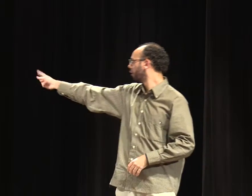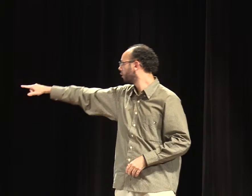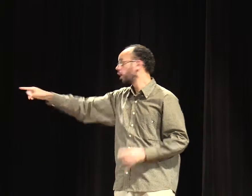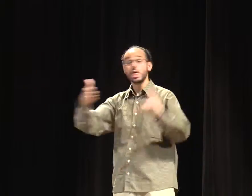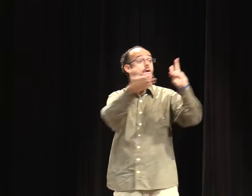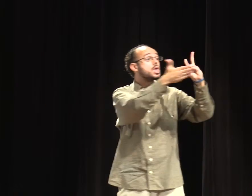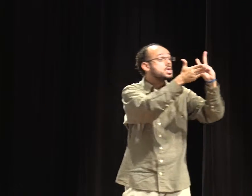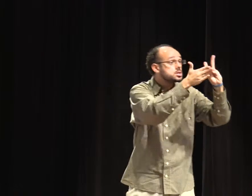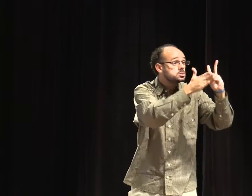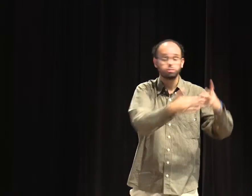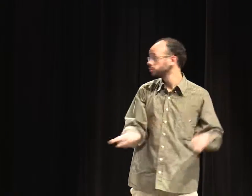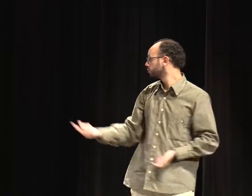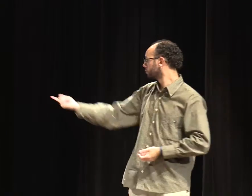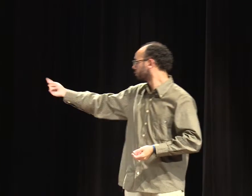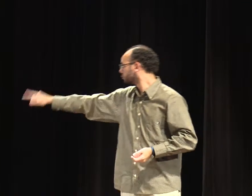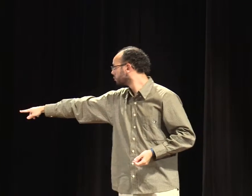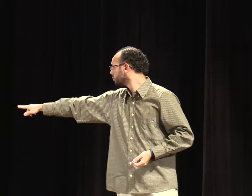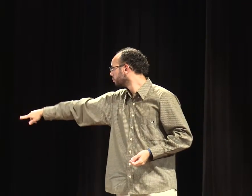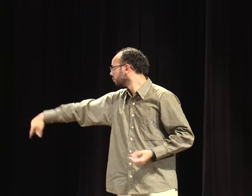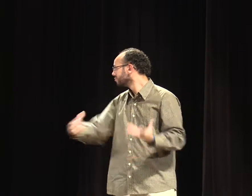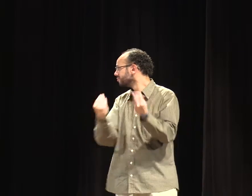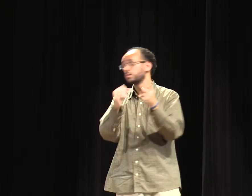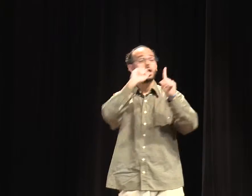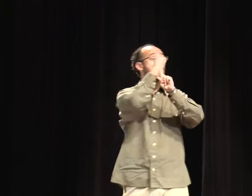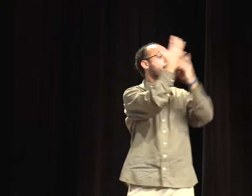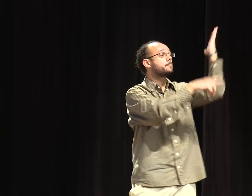Então, a questão social, da cidade,